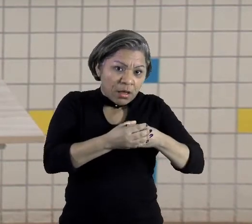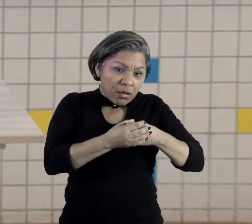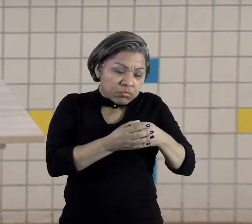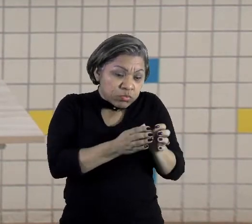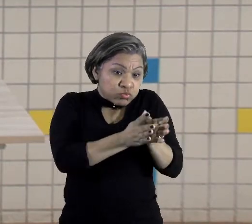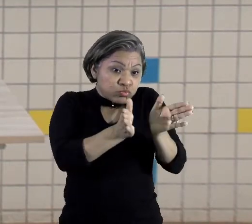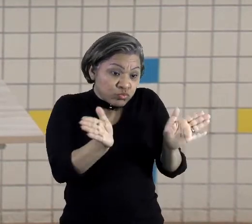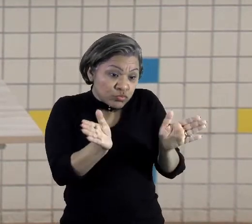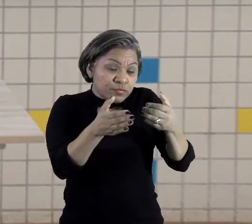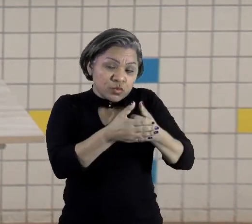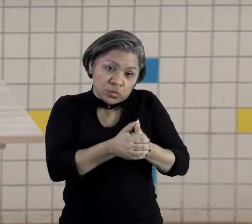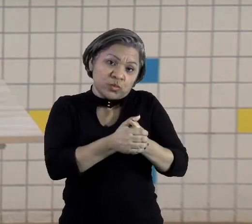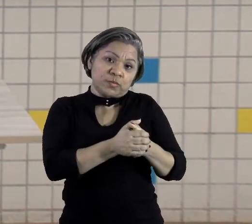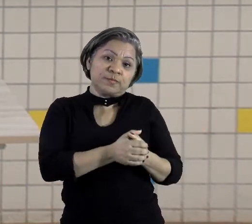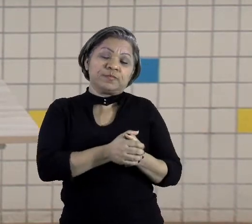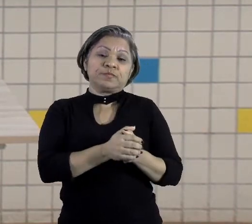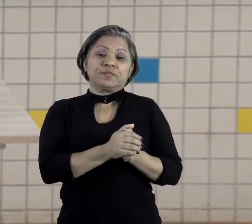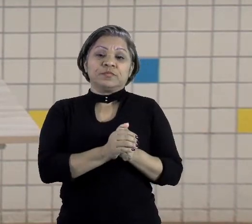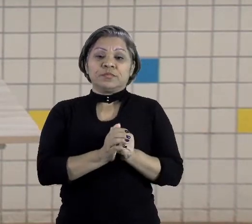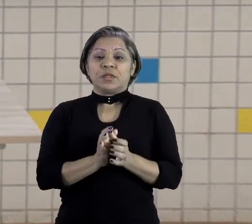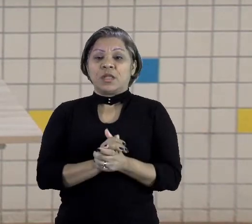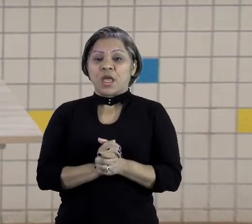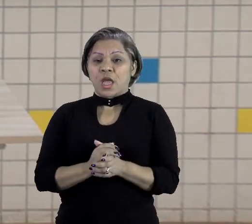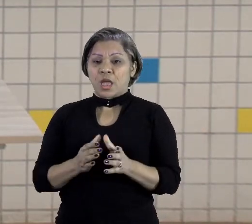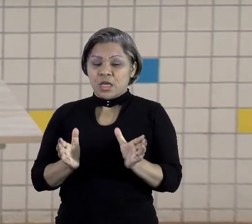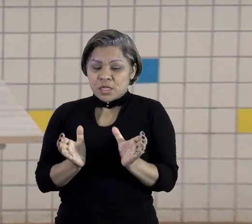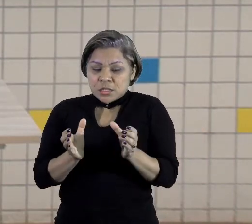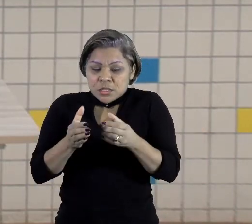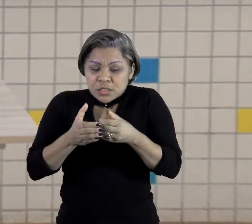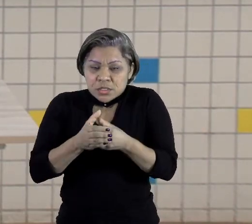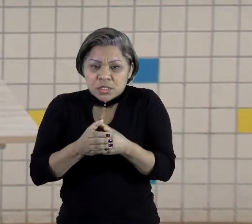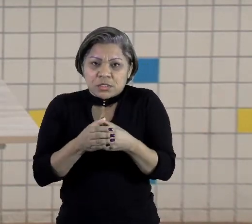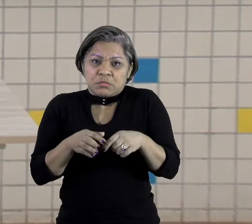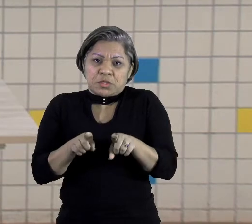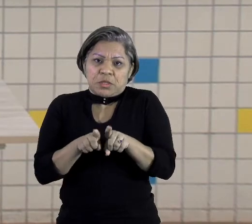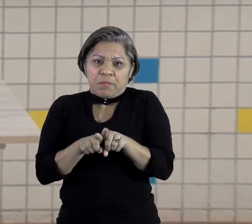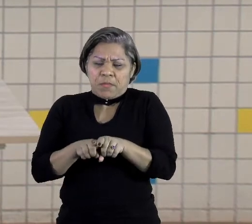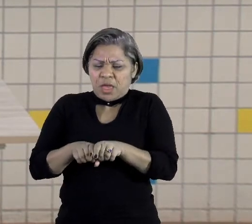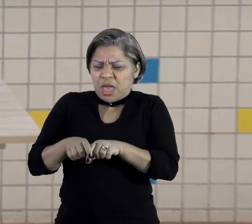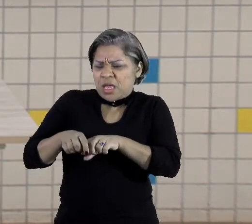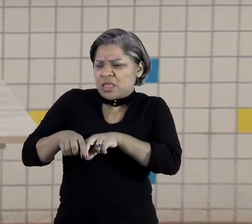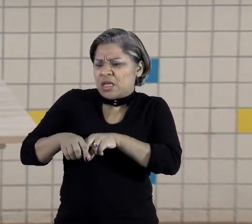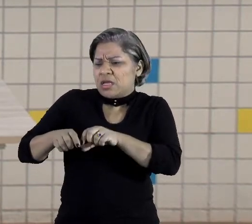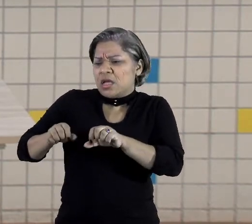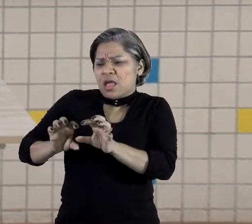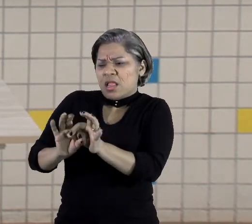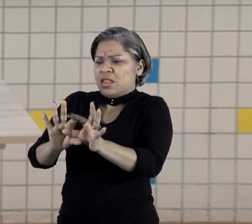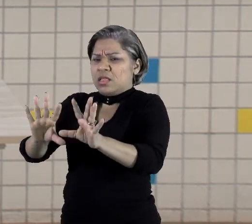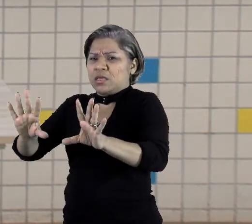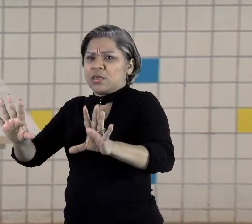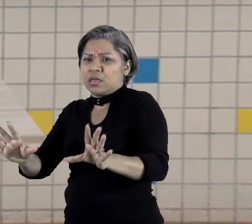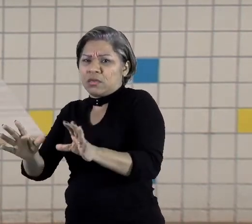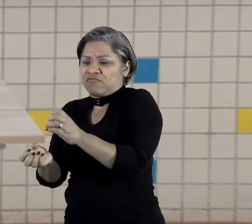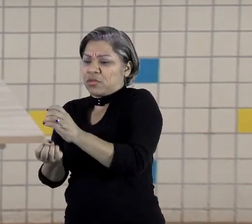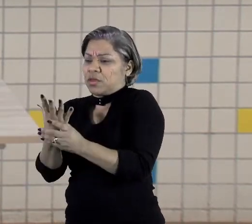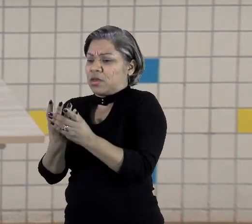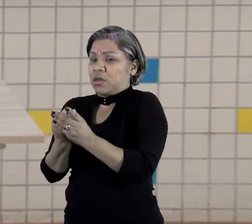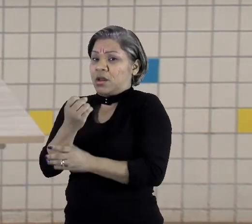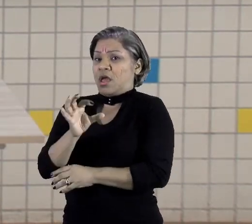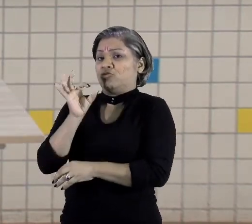a pecuária extensiva, que é o forte, é o gado solto, criado só com